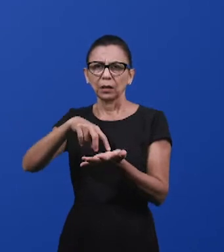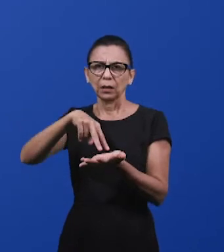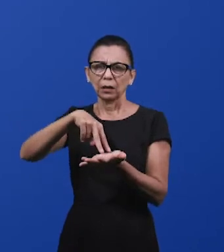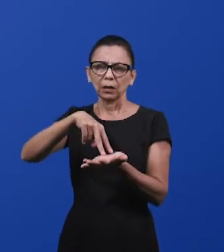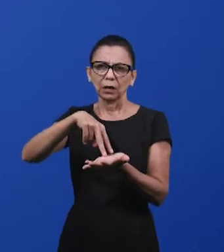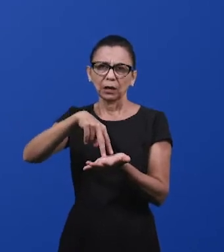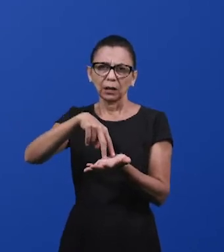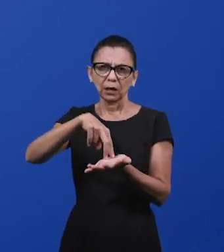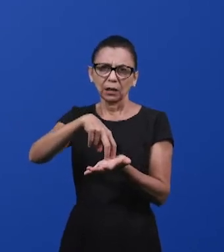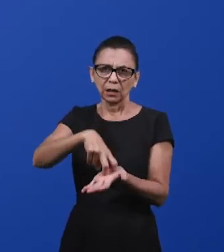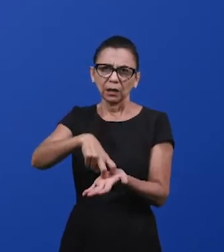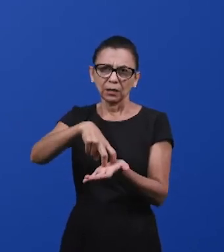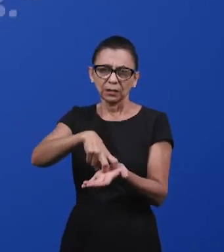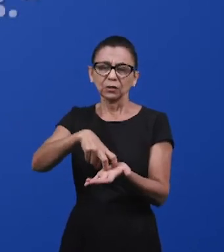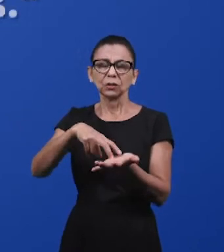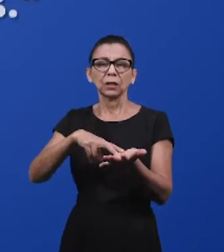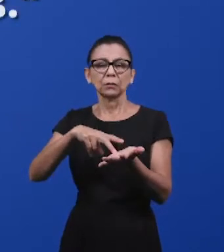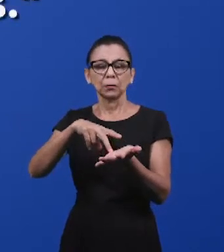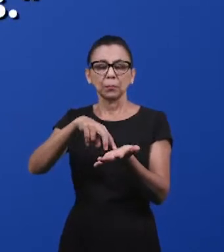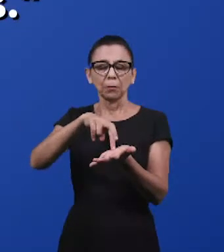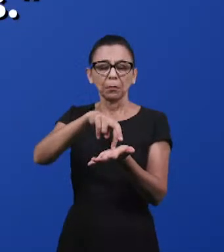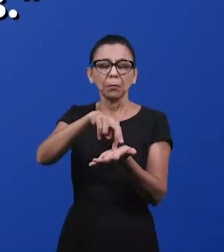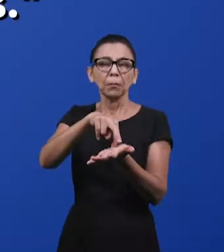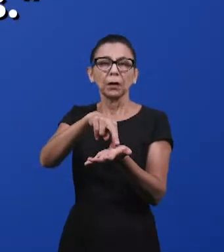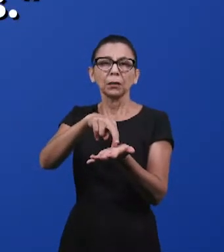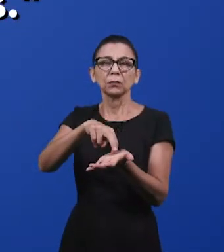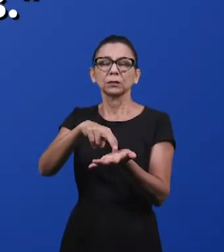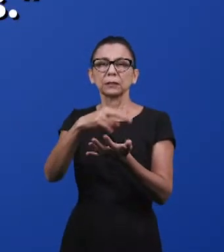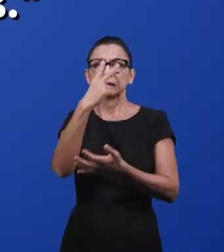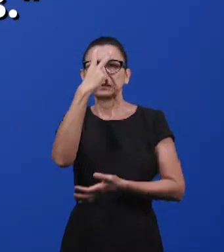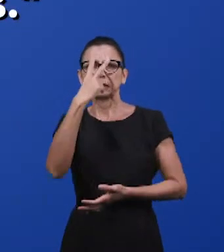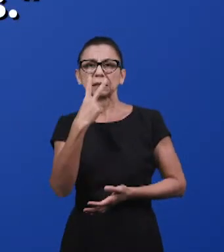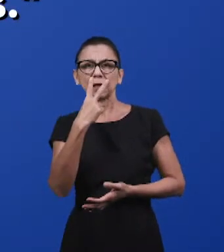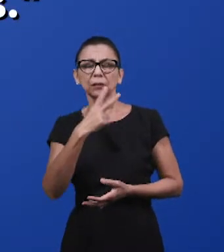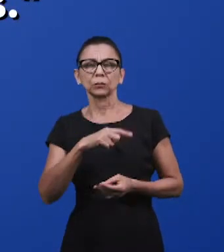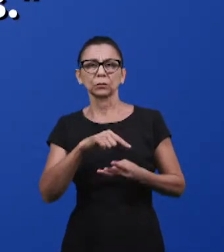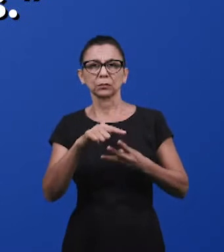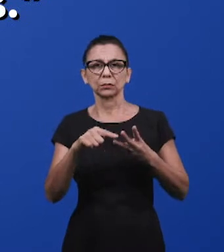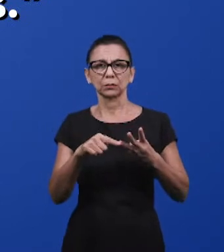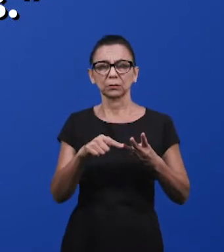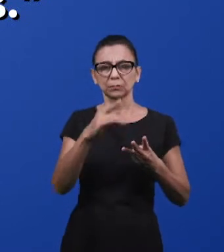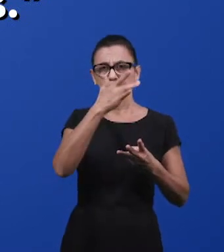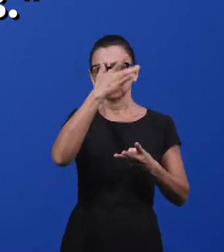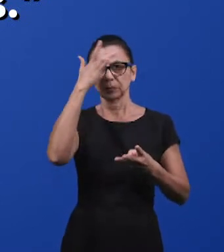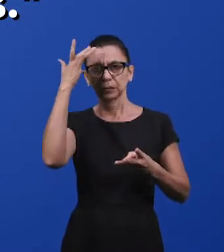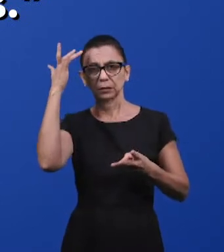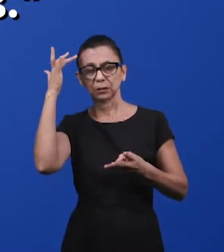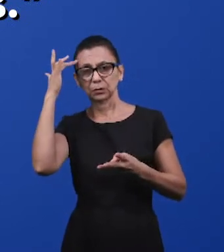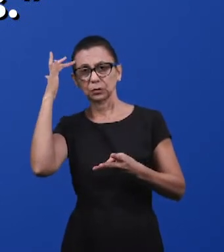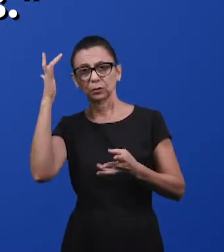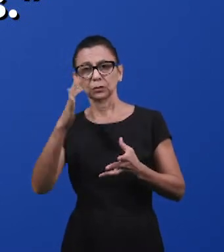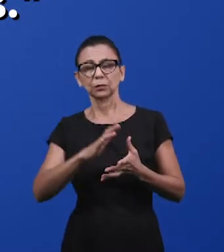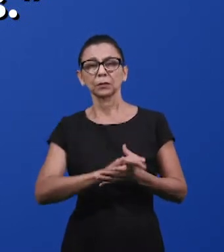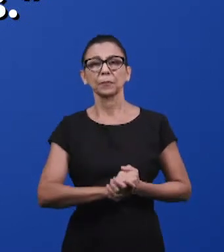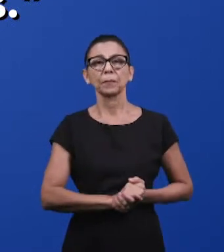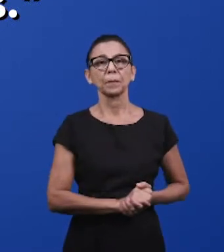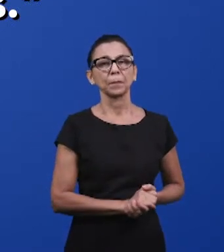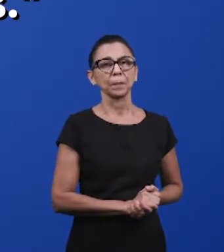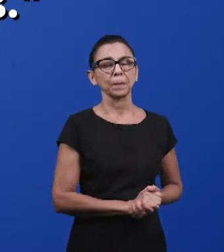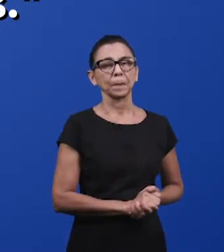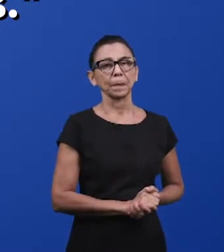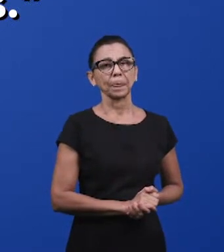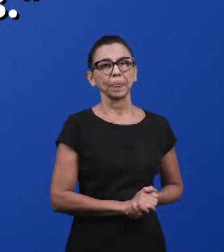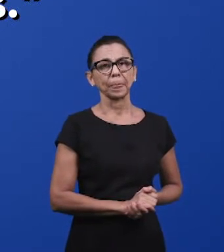Lucas 14, versículo 21, que diz assim: e voltando aquele servo, anunciou estas coisas